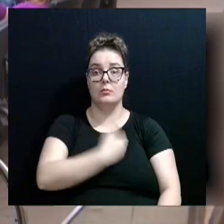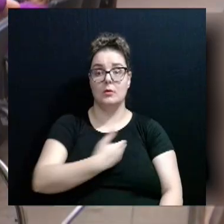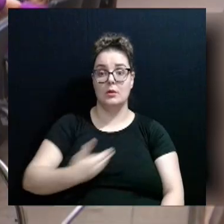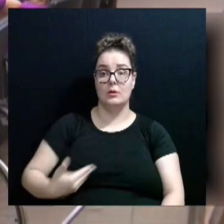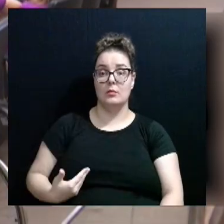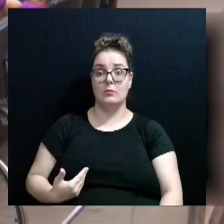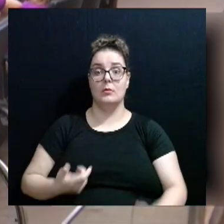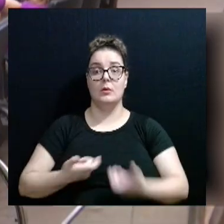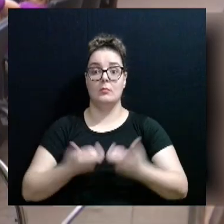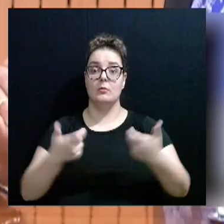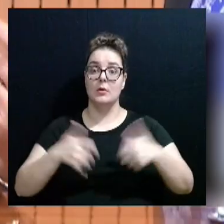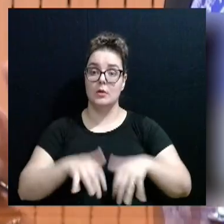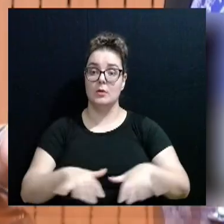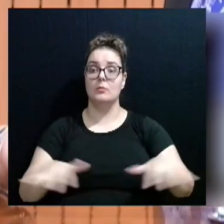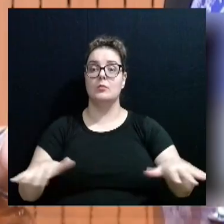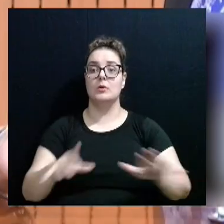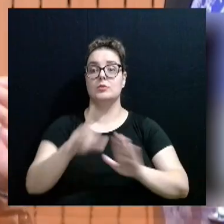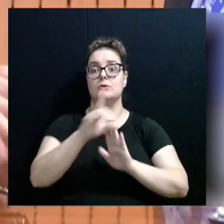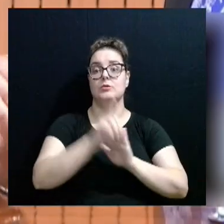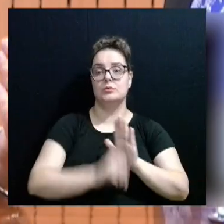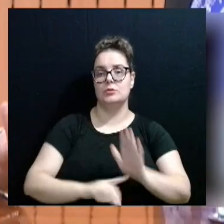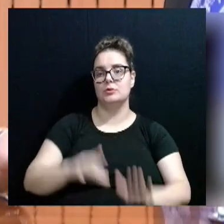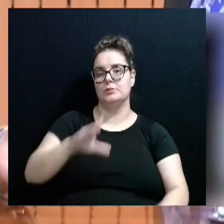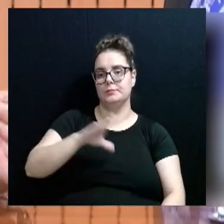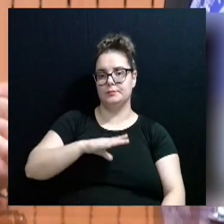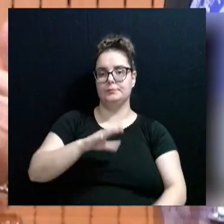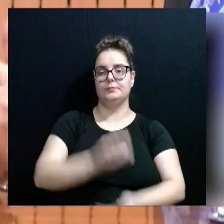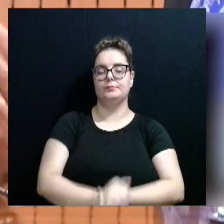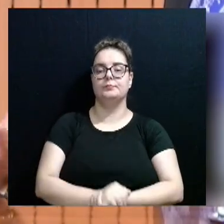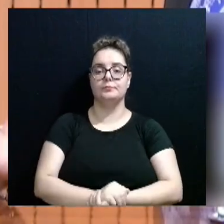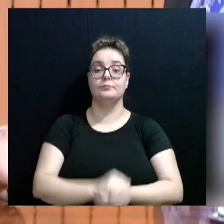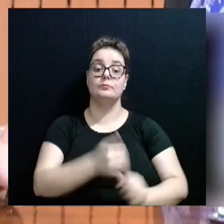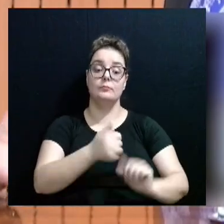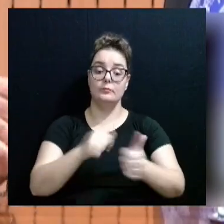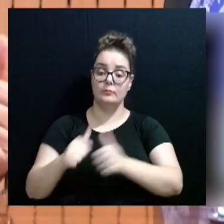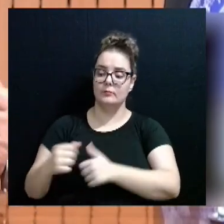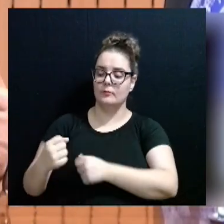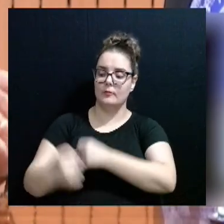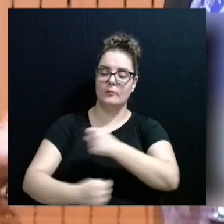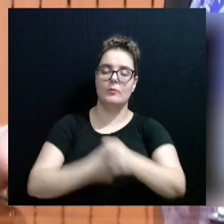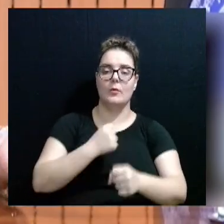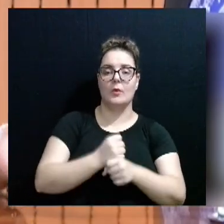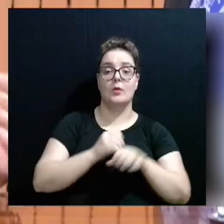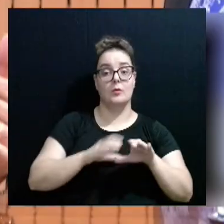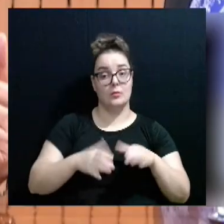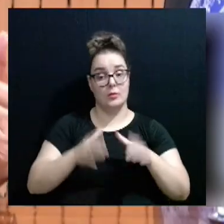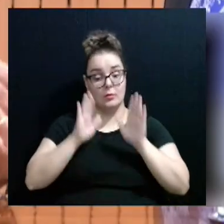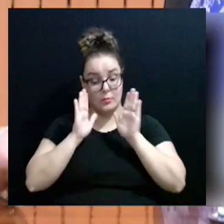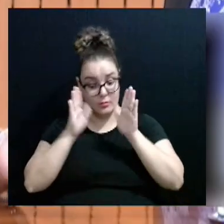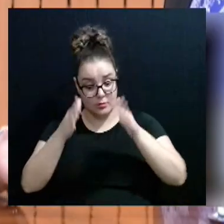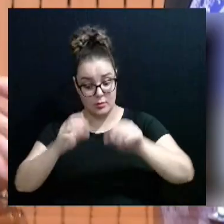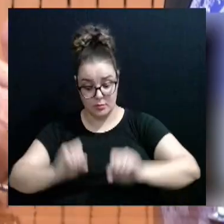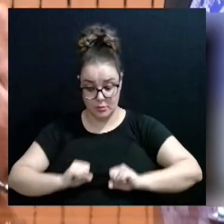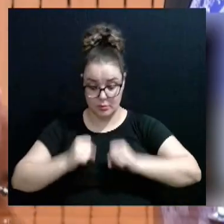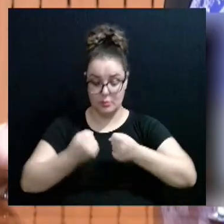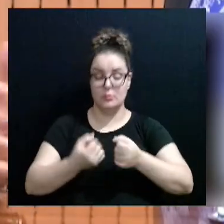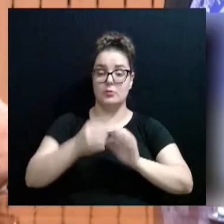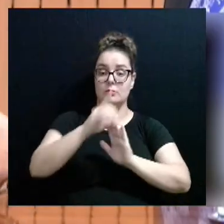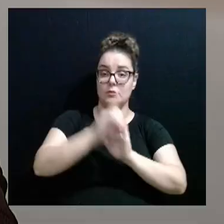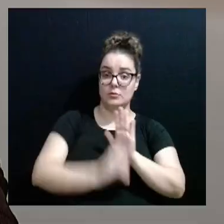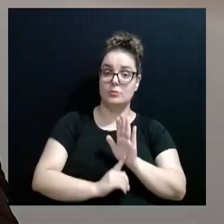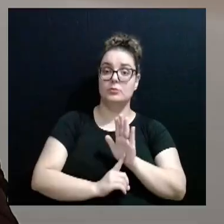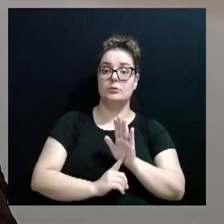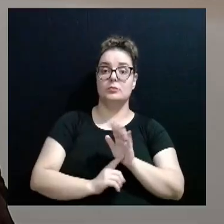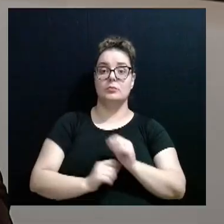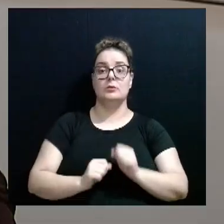de direitos na cidade. O balanço anual do colegiado, focado na defesa dos direitos, destacou 6